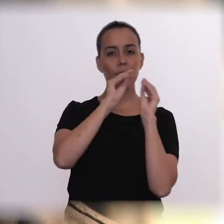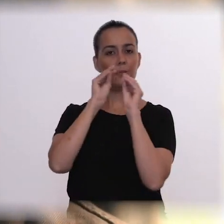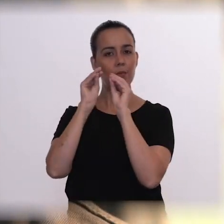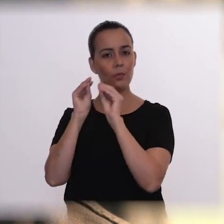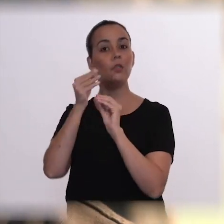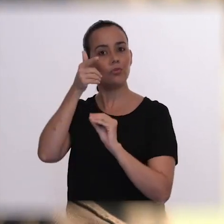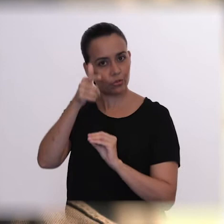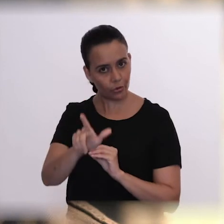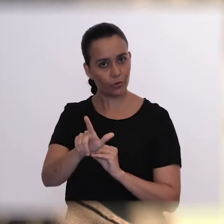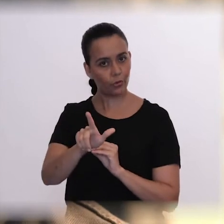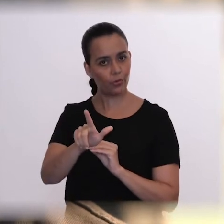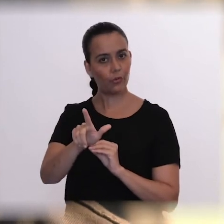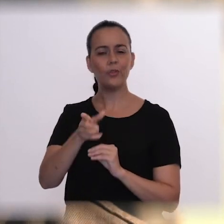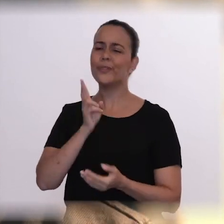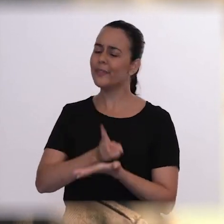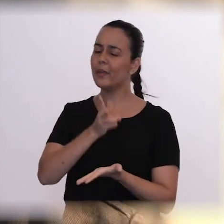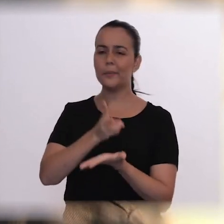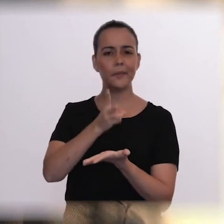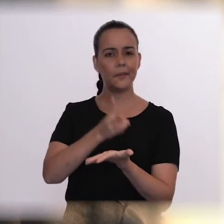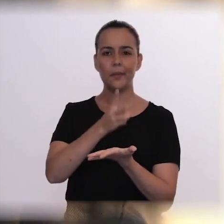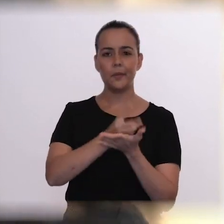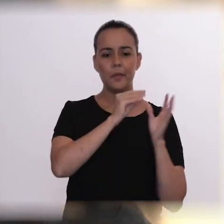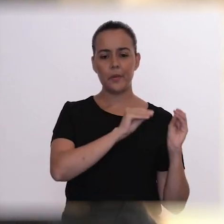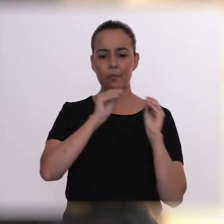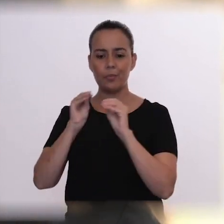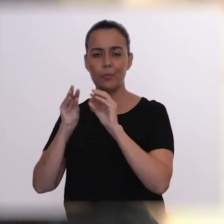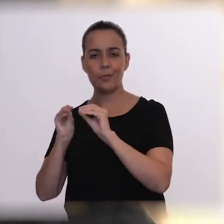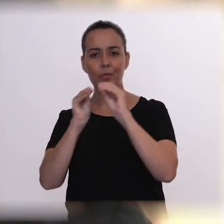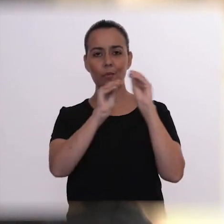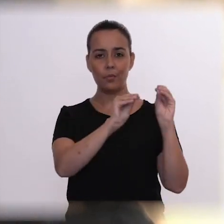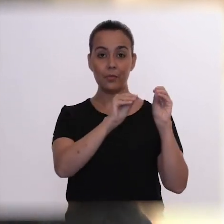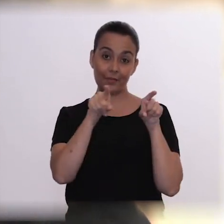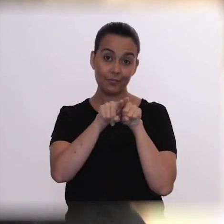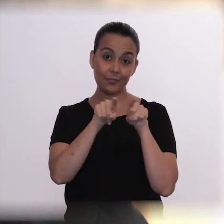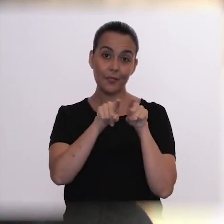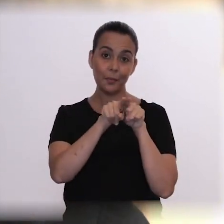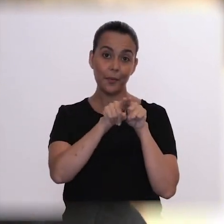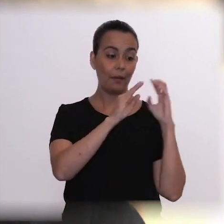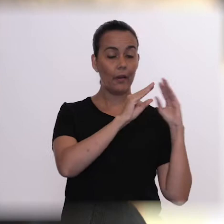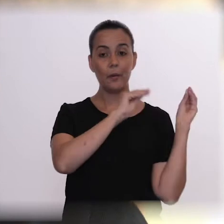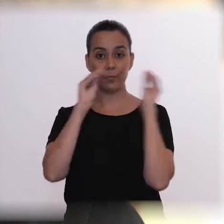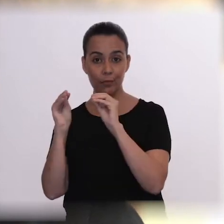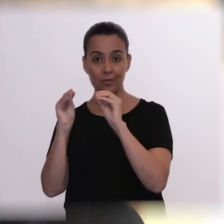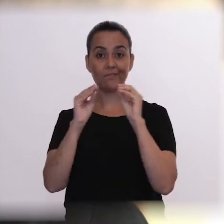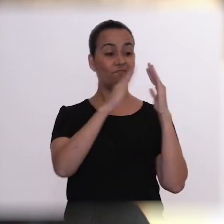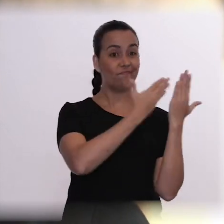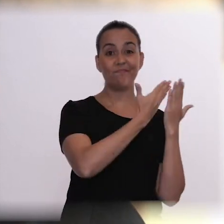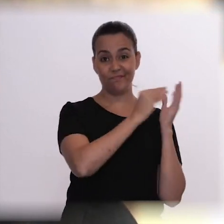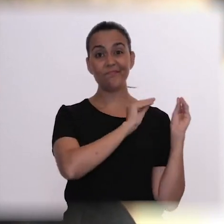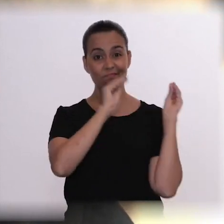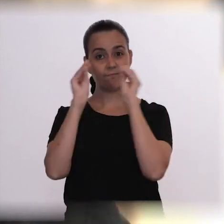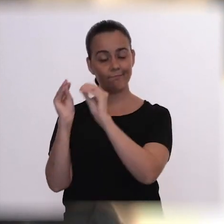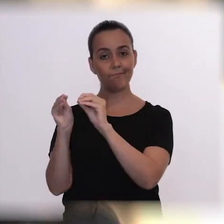vez. Consequentemente também me mudando de escola, né? E que é algo